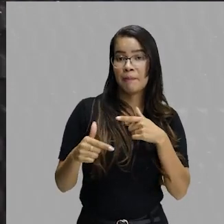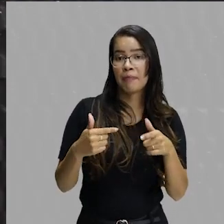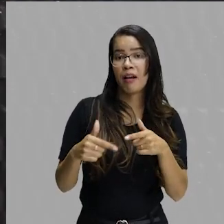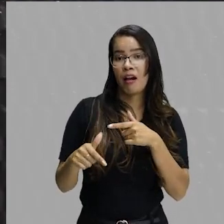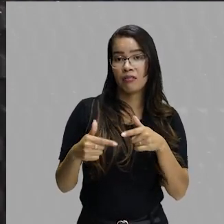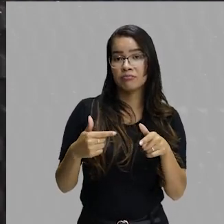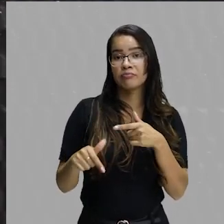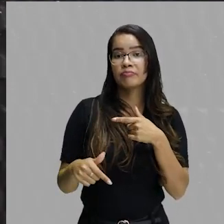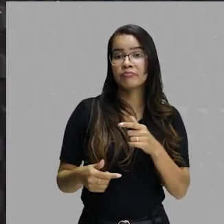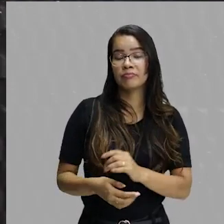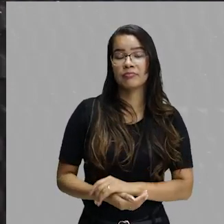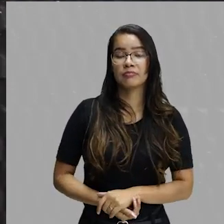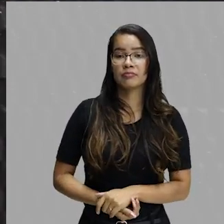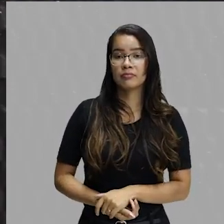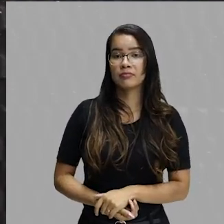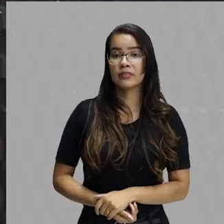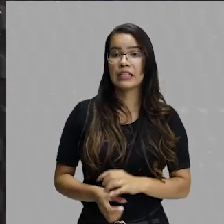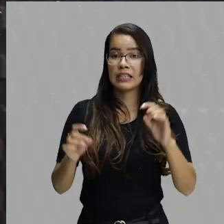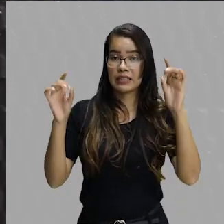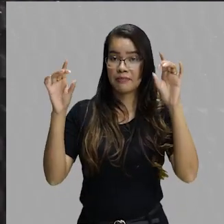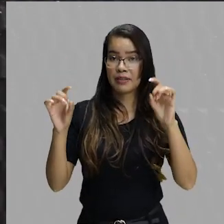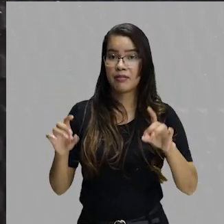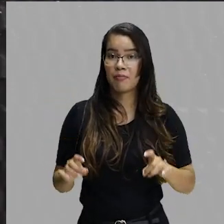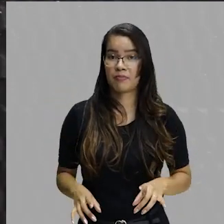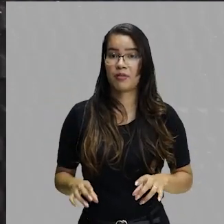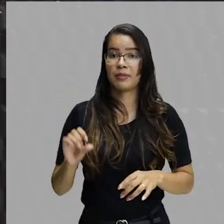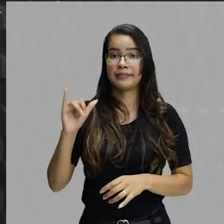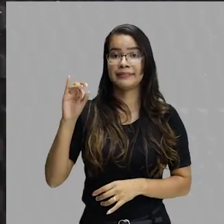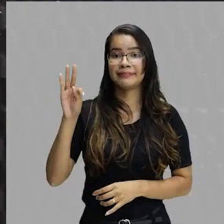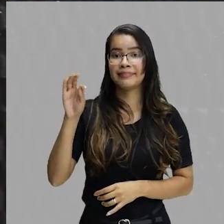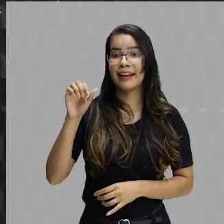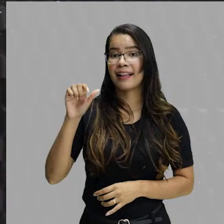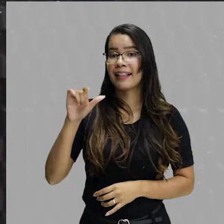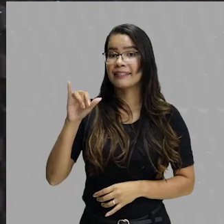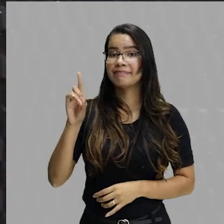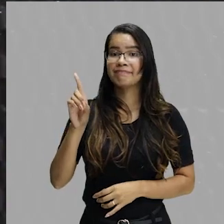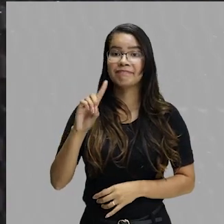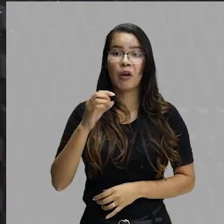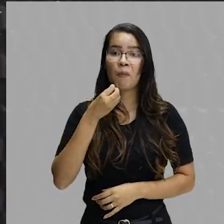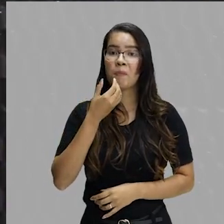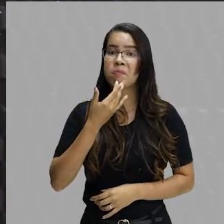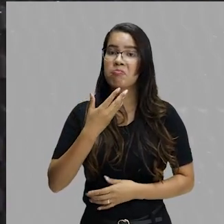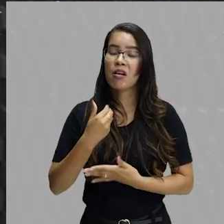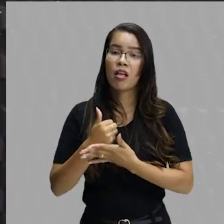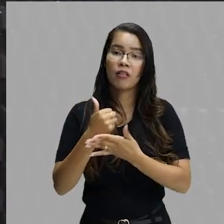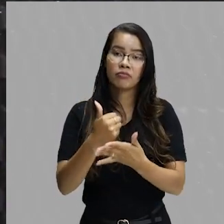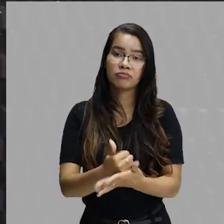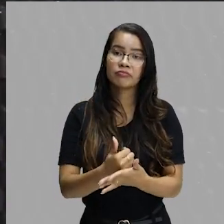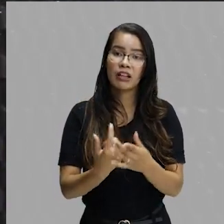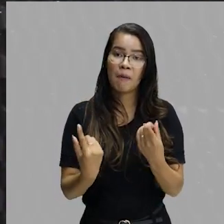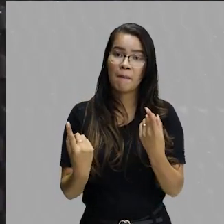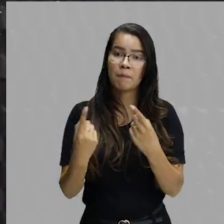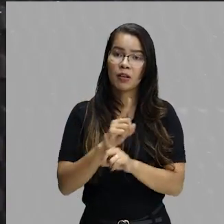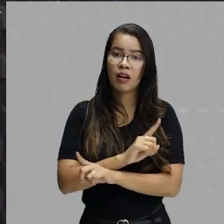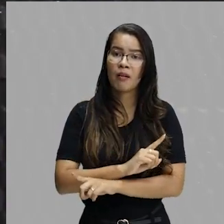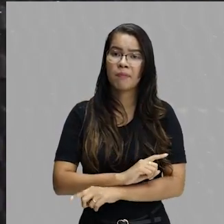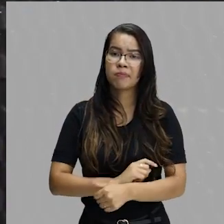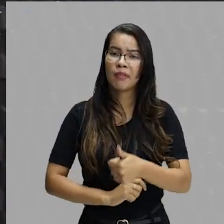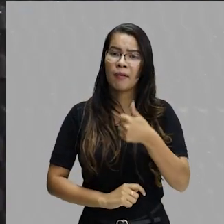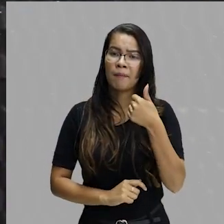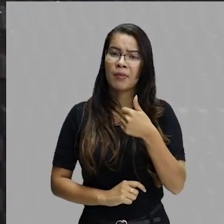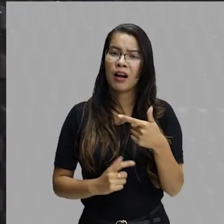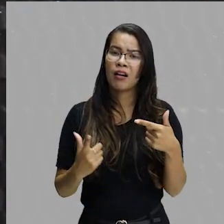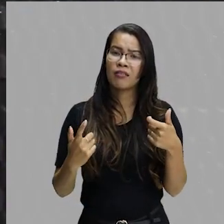elevado. Principalmente por uma Itália que não foi beneficiada, foi atingida pela Primeira Guerra e não foi beneficiada por nenhum tratado.